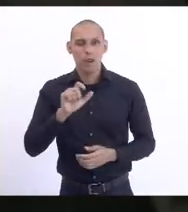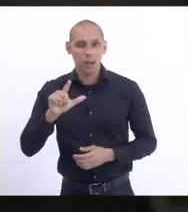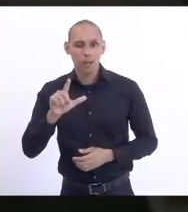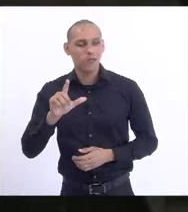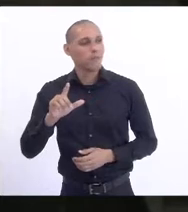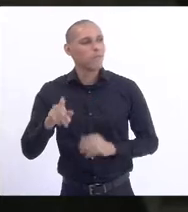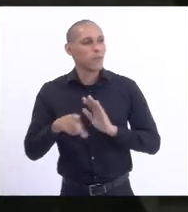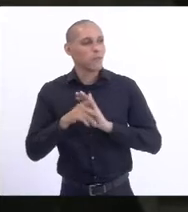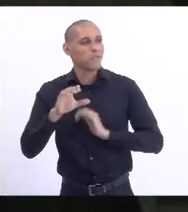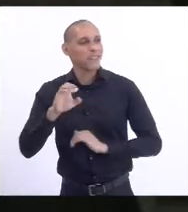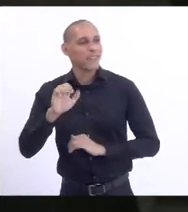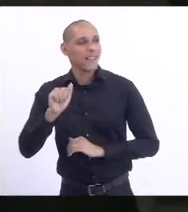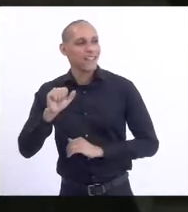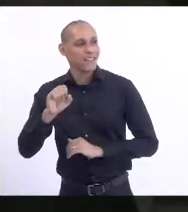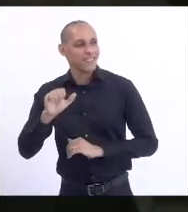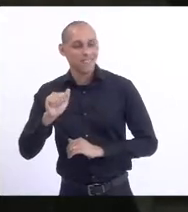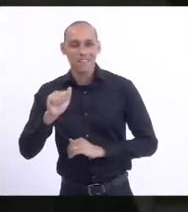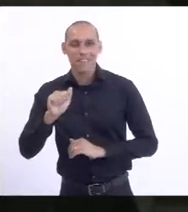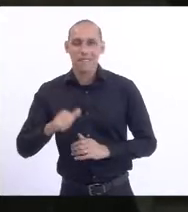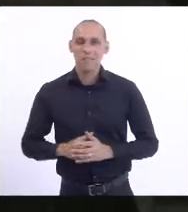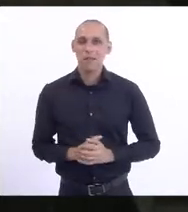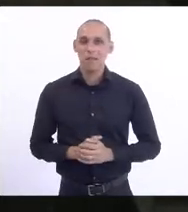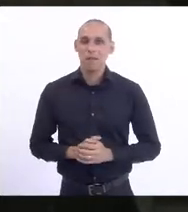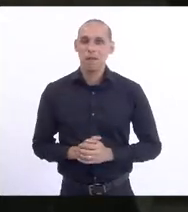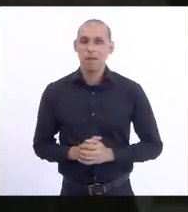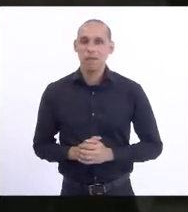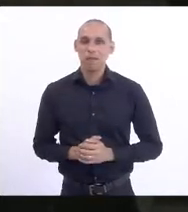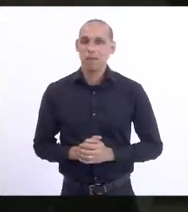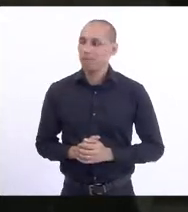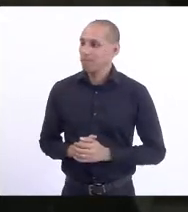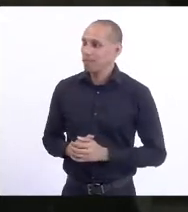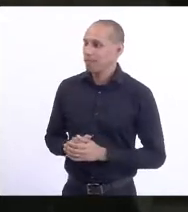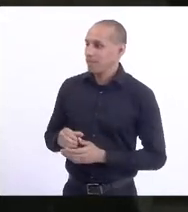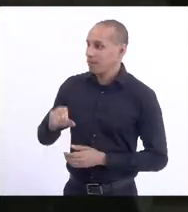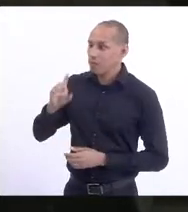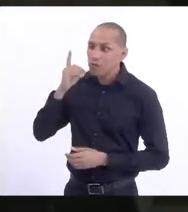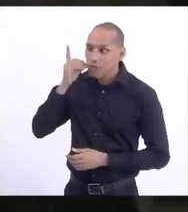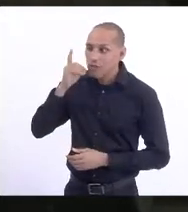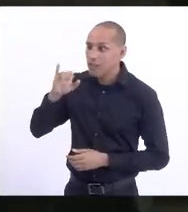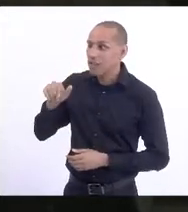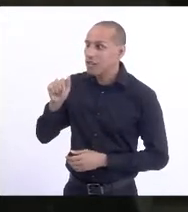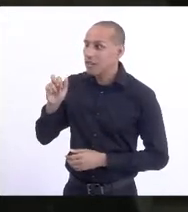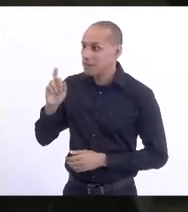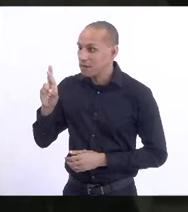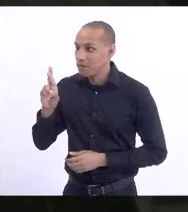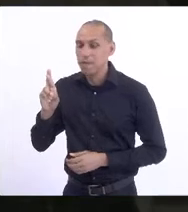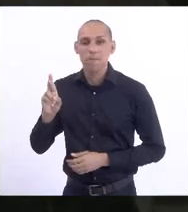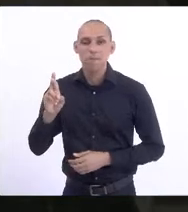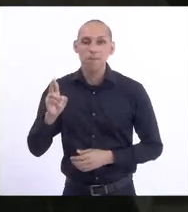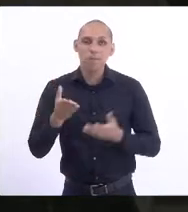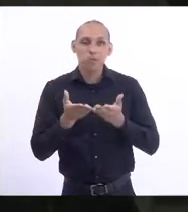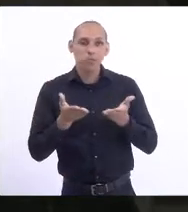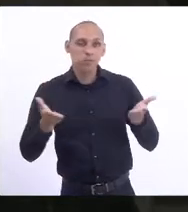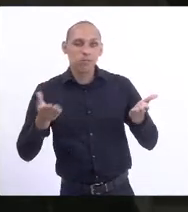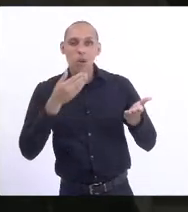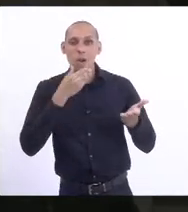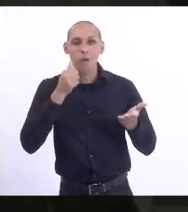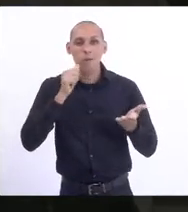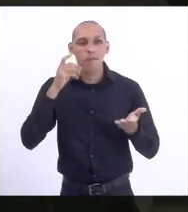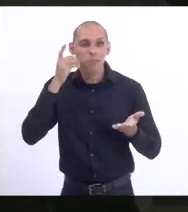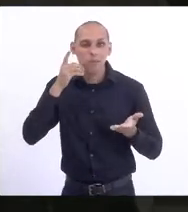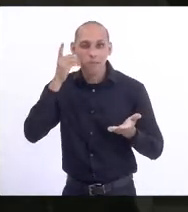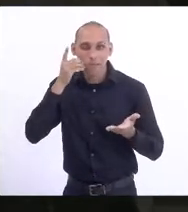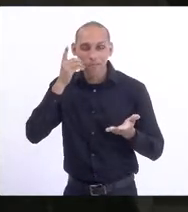senhor deputado Jari, senhoras e senhores deputados que nos